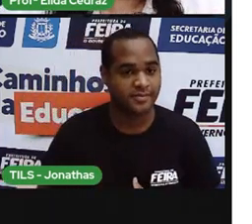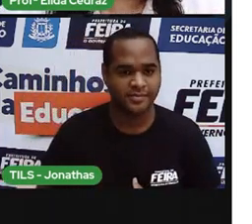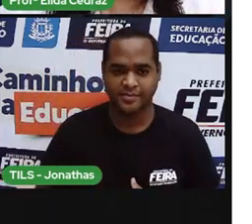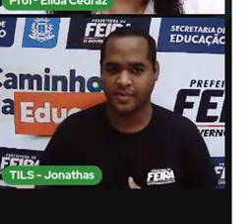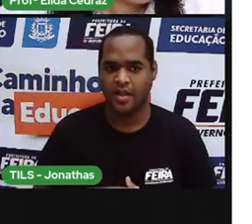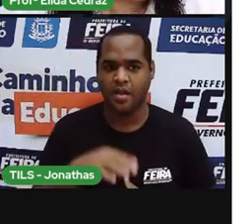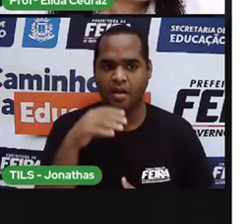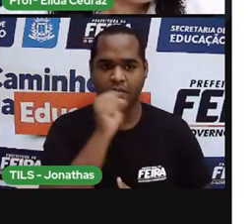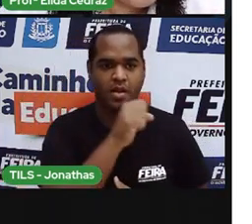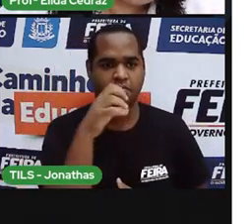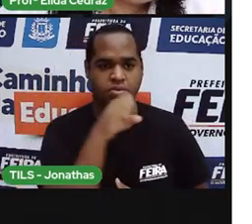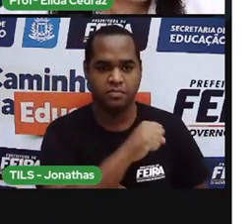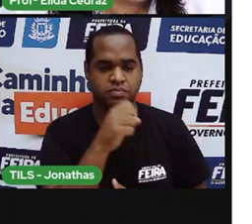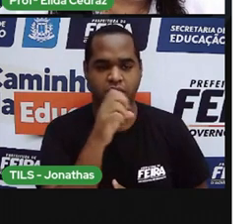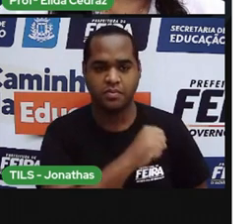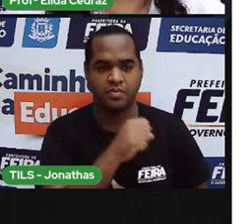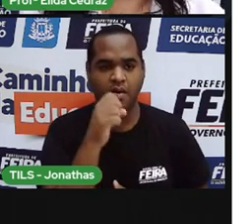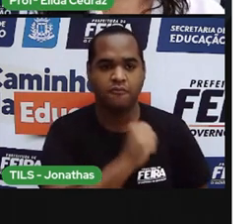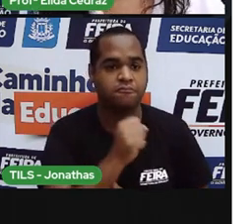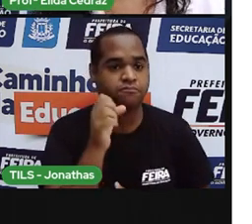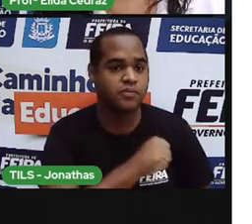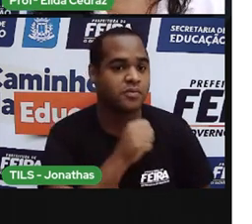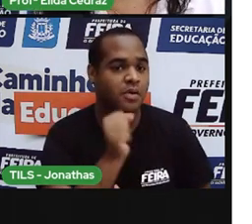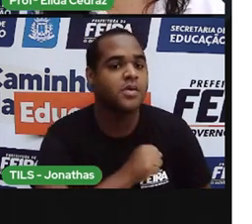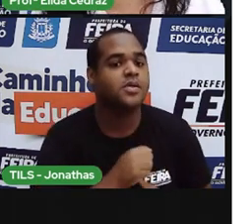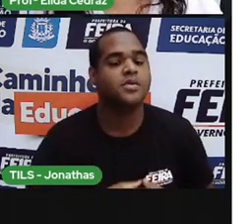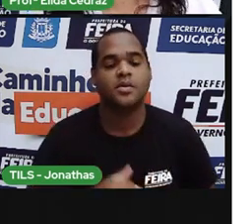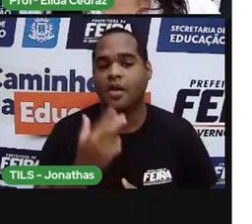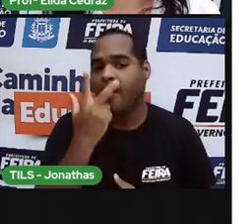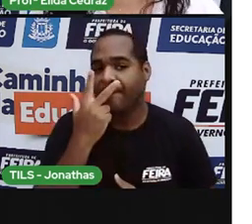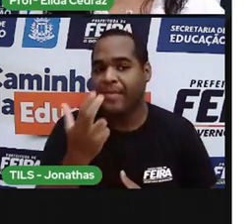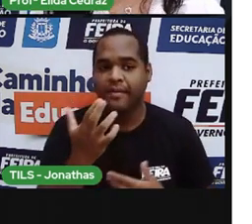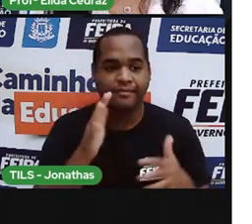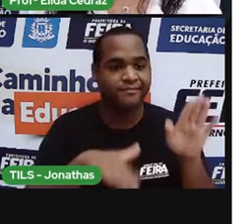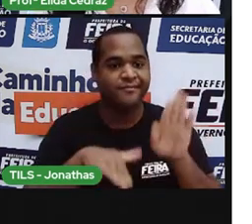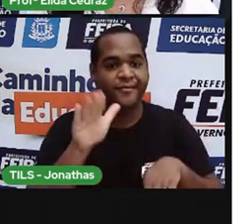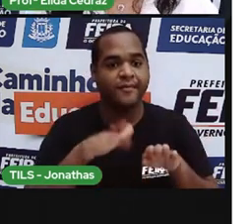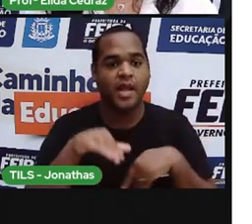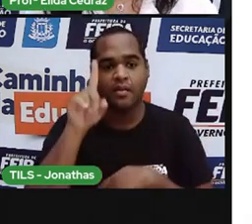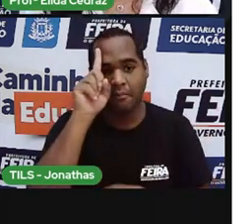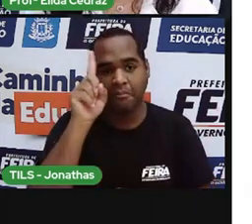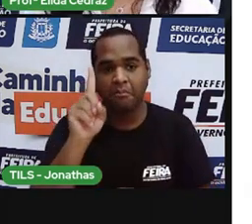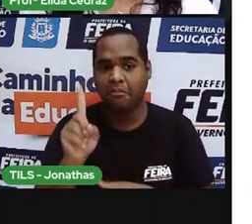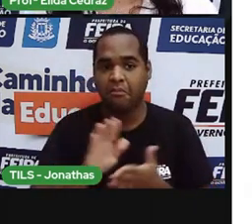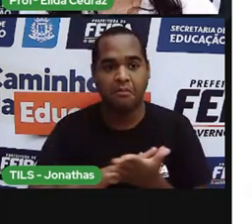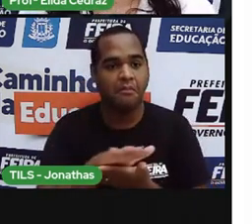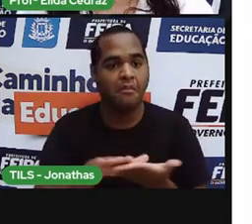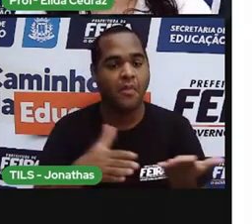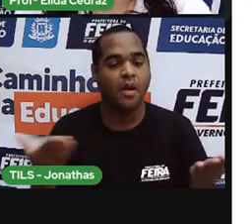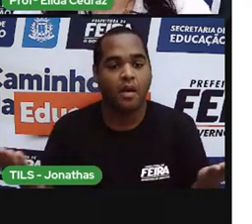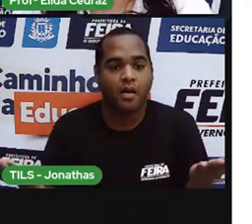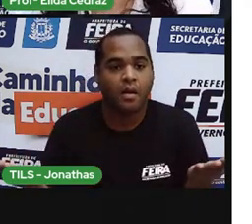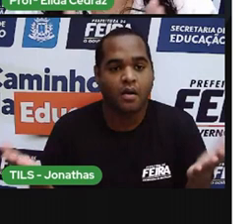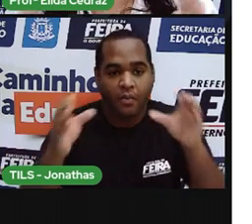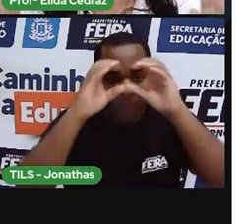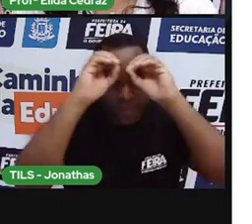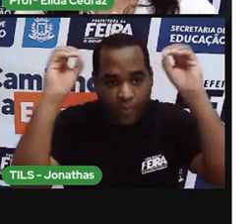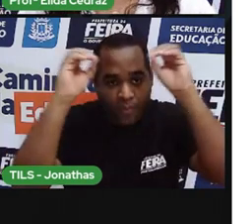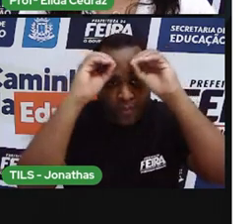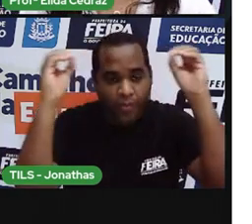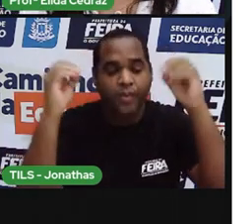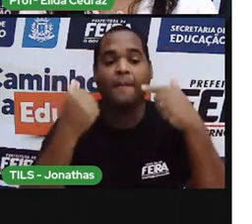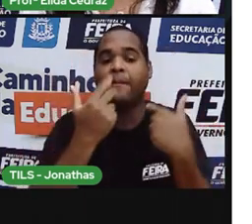rápido, tão rápido, tão rápido, tão rápido, tão rápido. Às vezes não dá nem para a gente entender, porque não tem